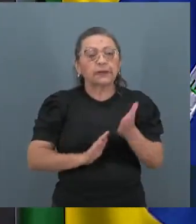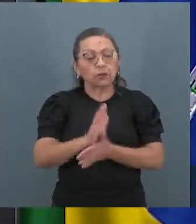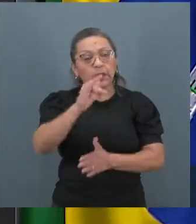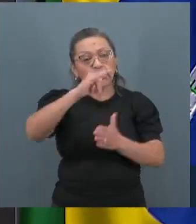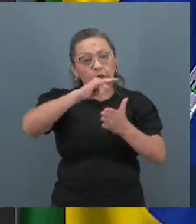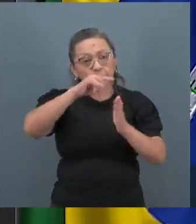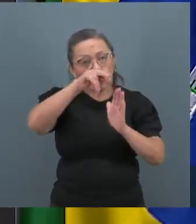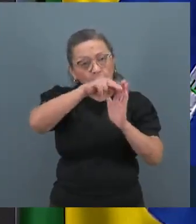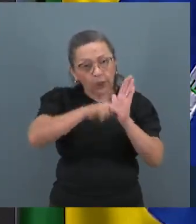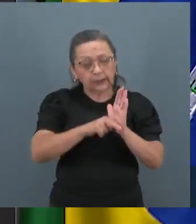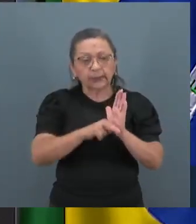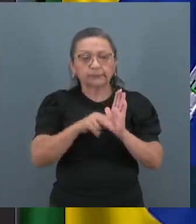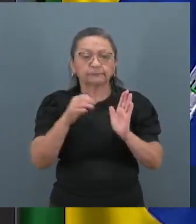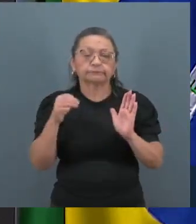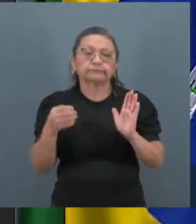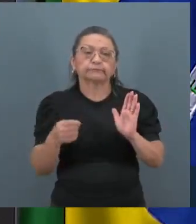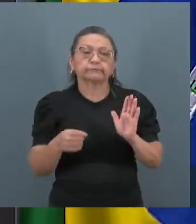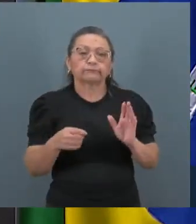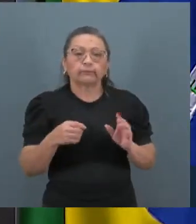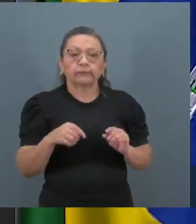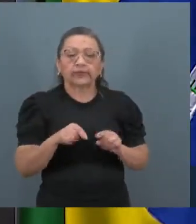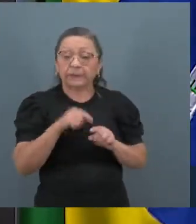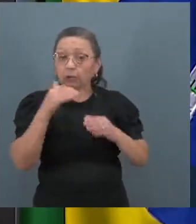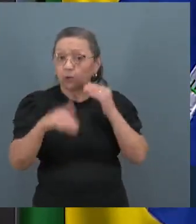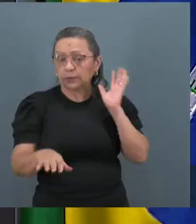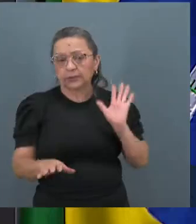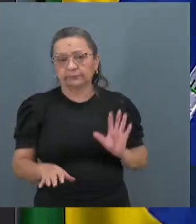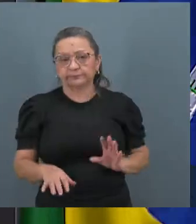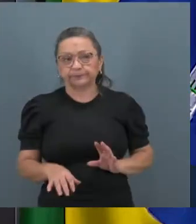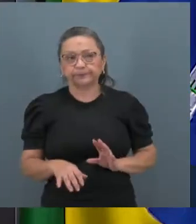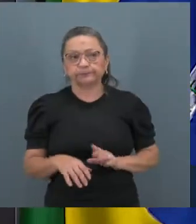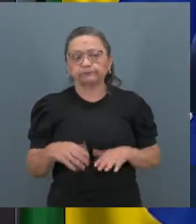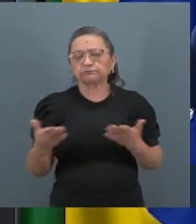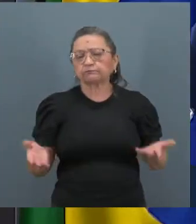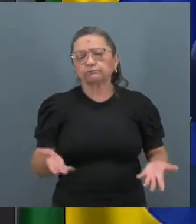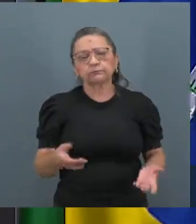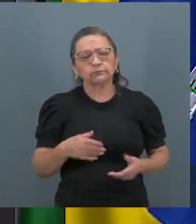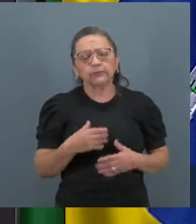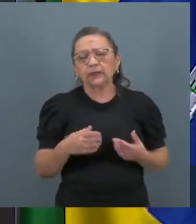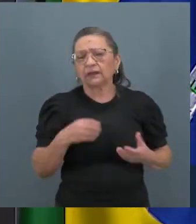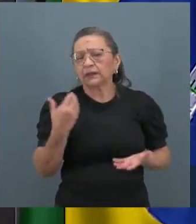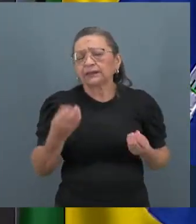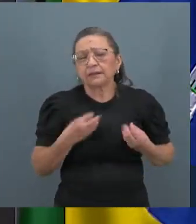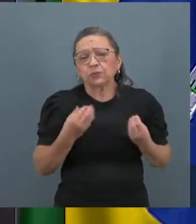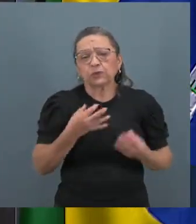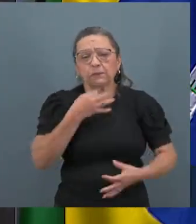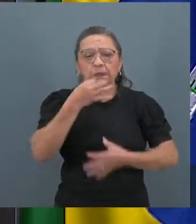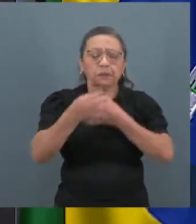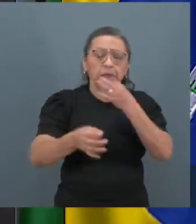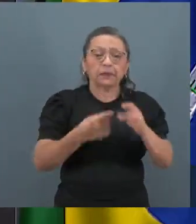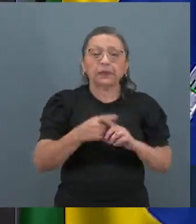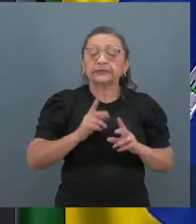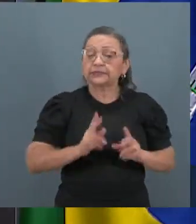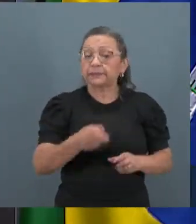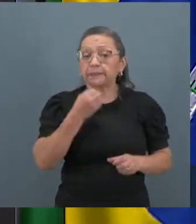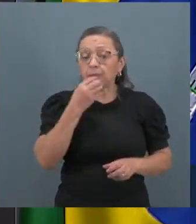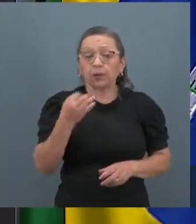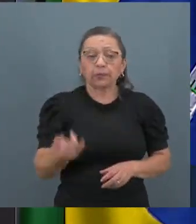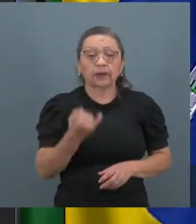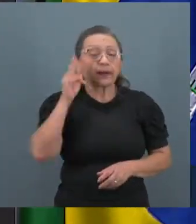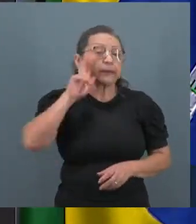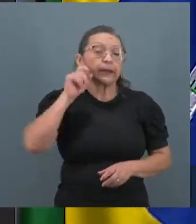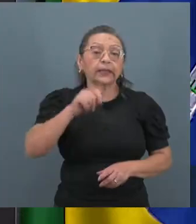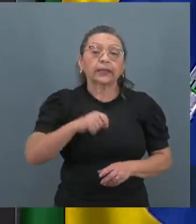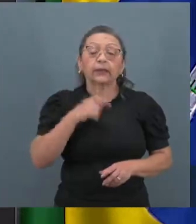também contra. Então, senhor presidente, argumentos é o que não faltam. É sempre bom lembrar que,